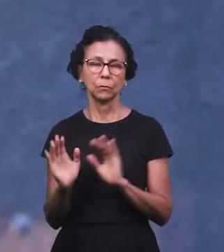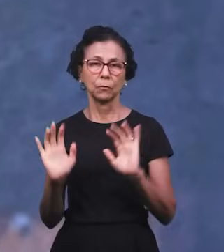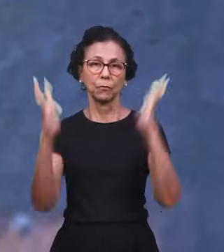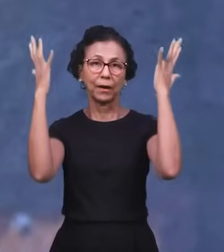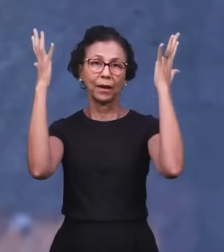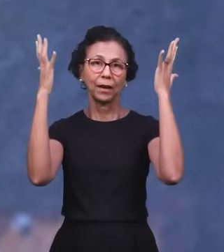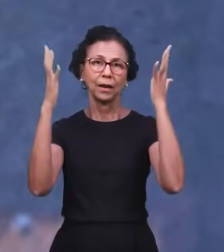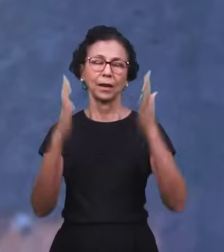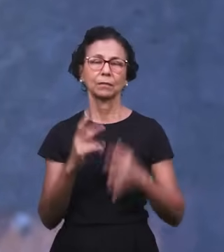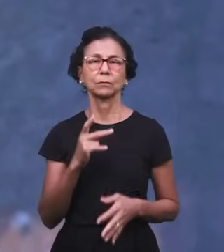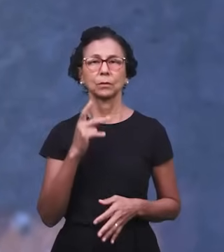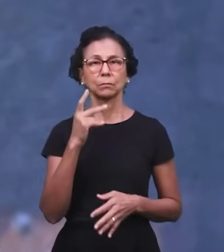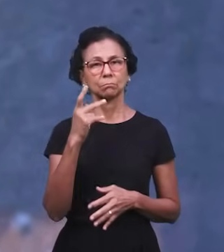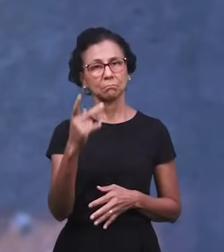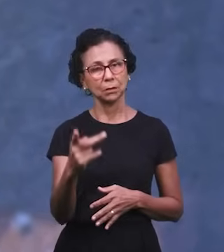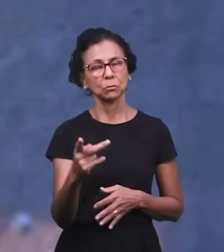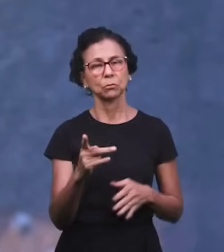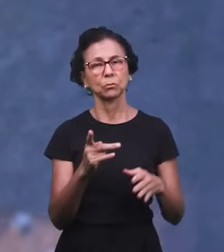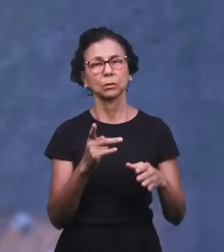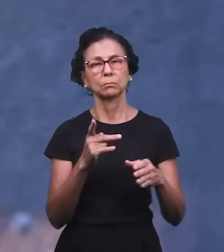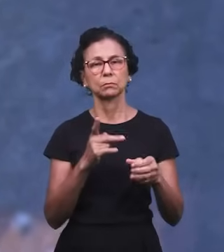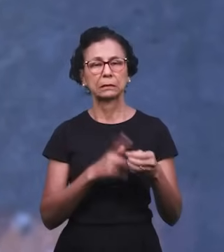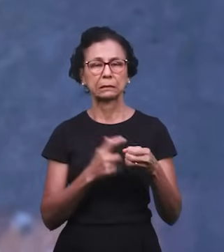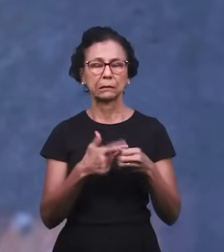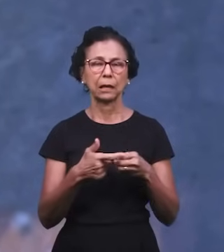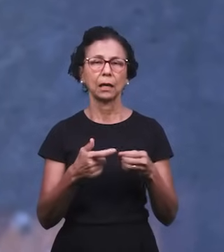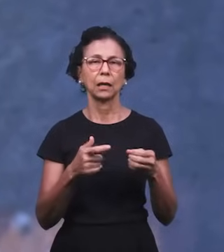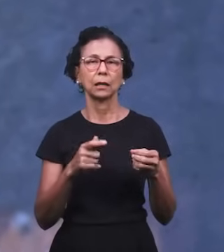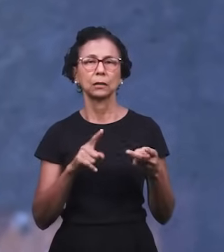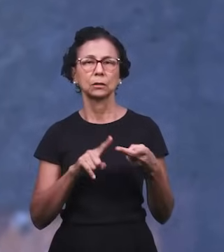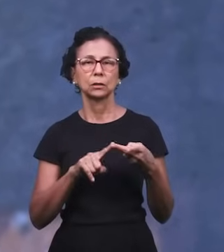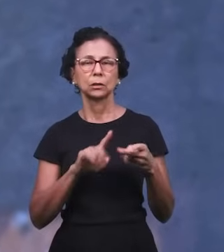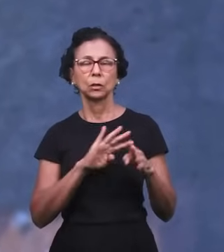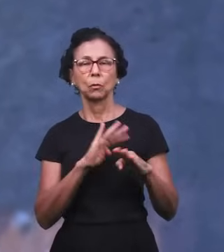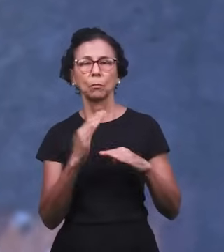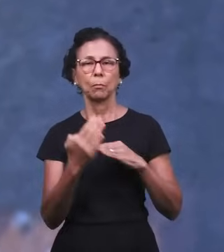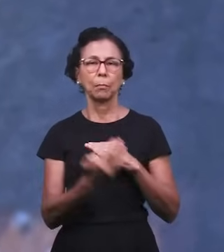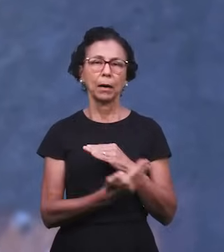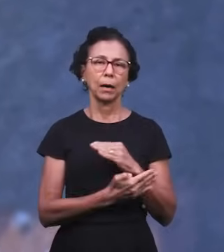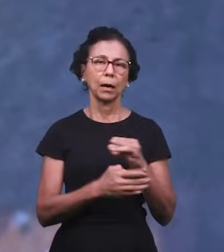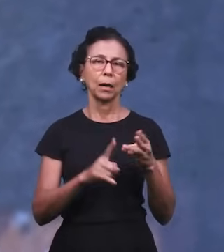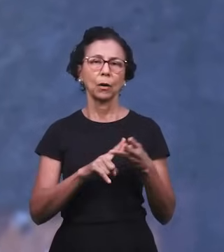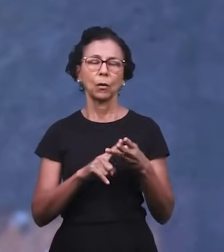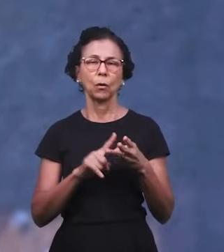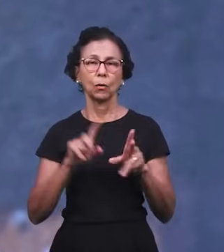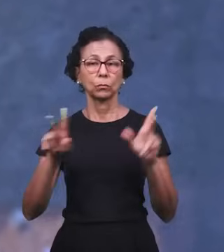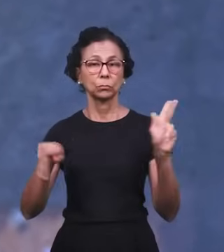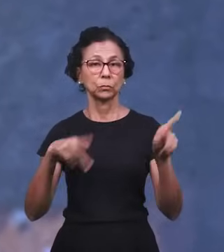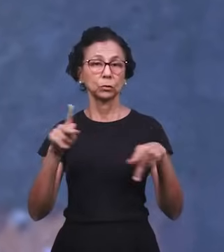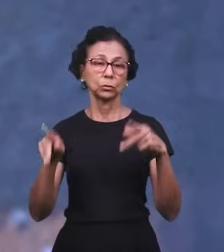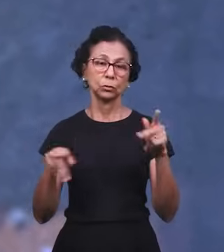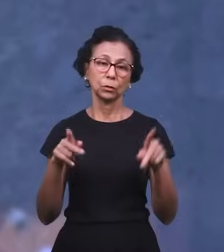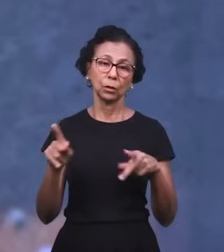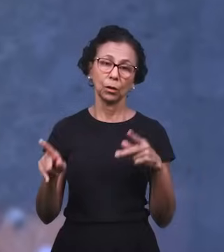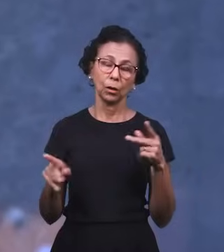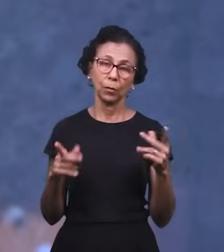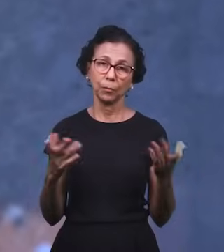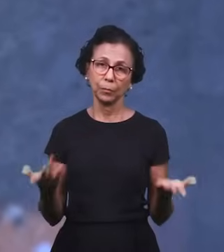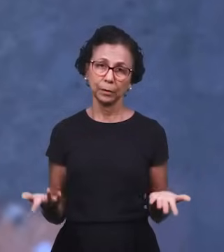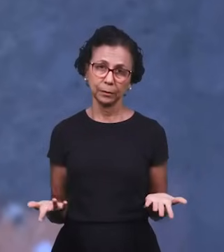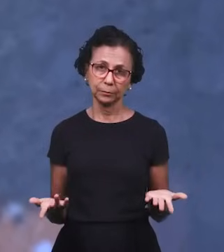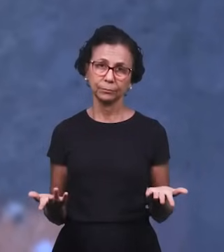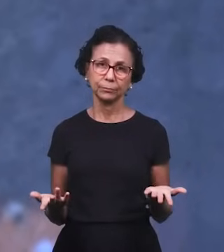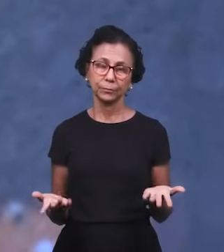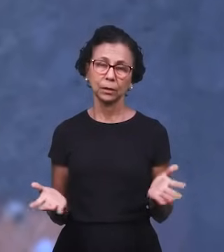já desde alguns dias diz respeito a esse momento do ano, que é um momento que tem um significado todo especial para